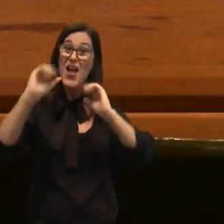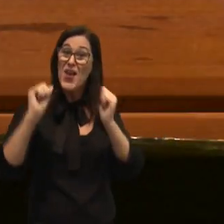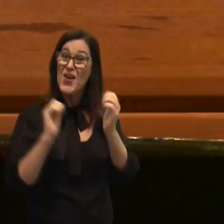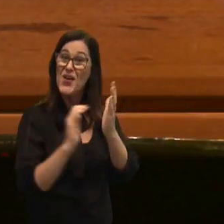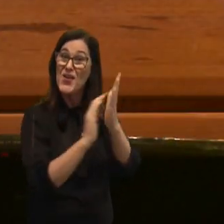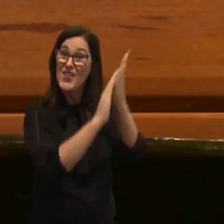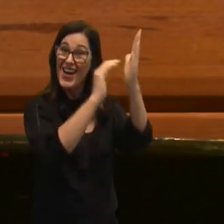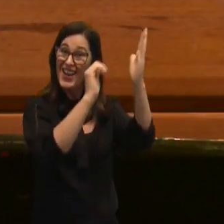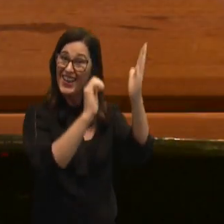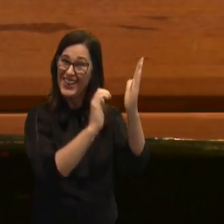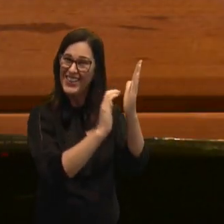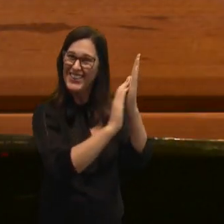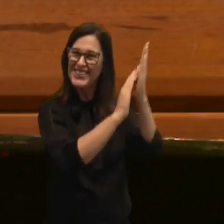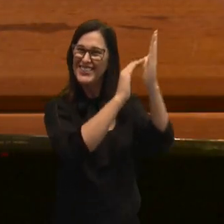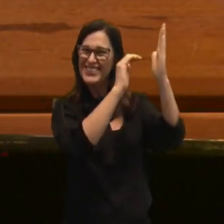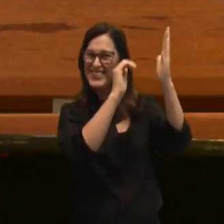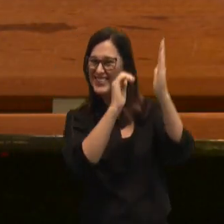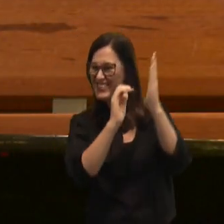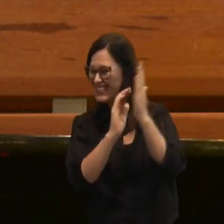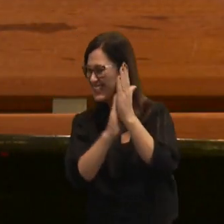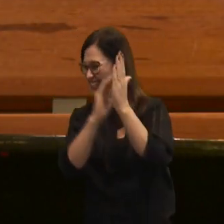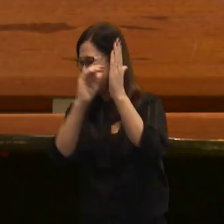Cantarei,